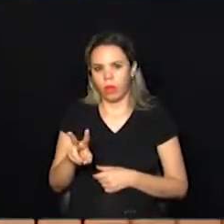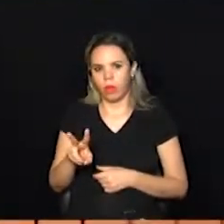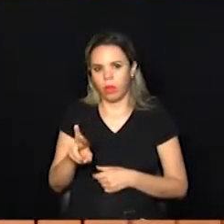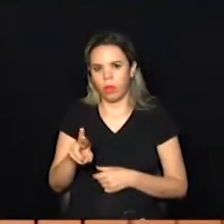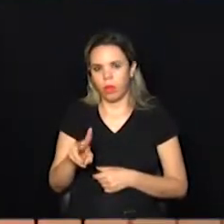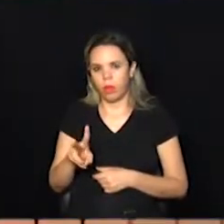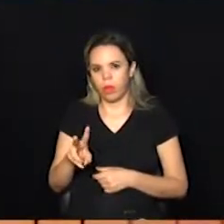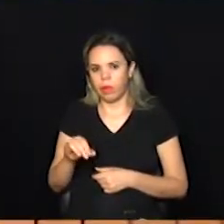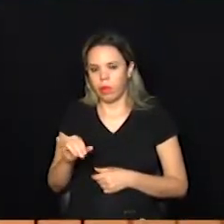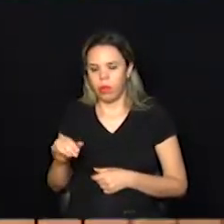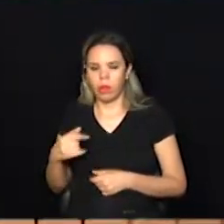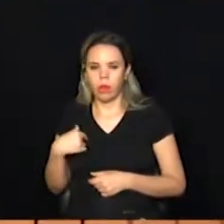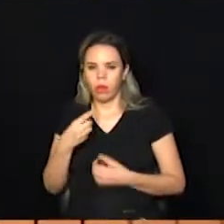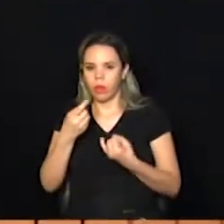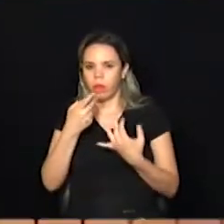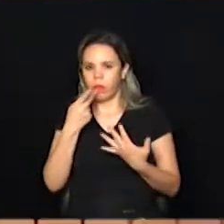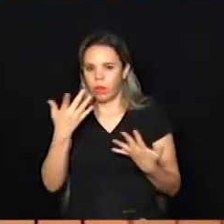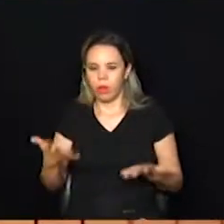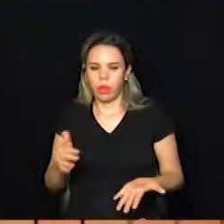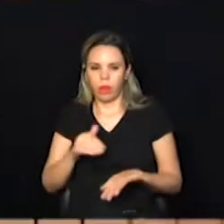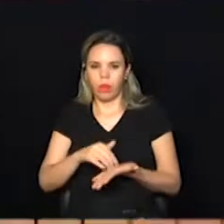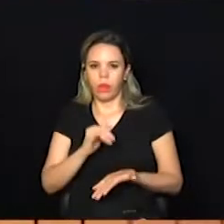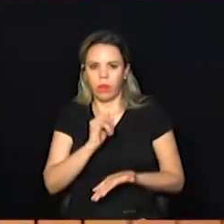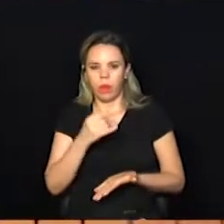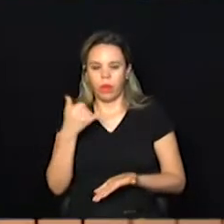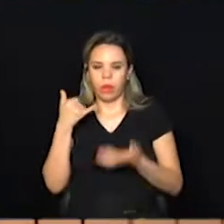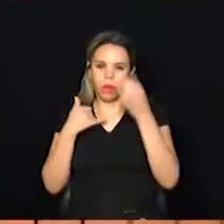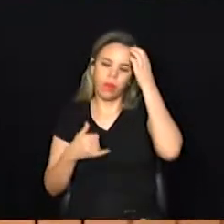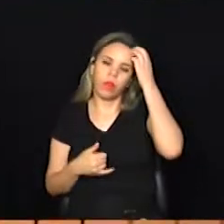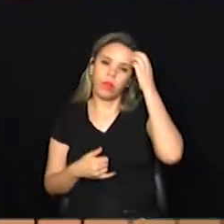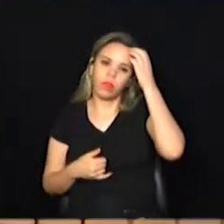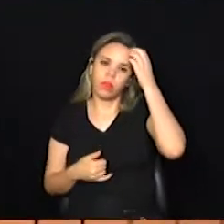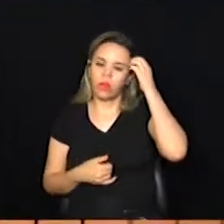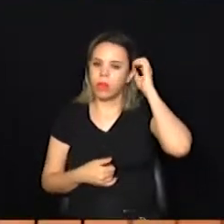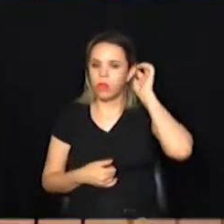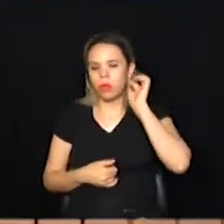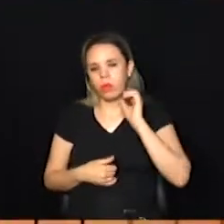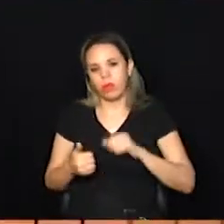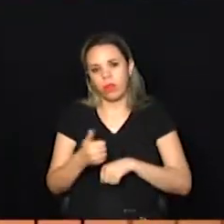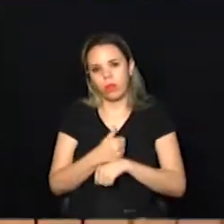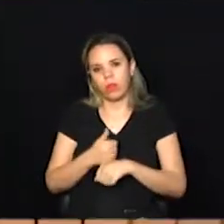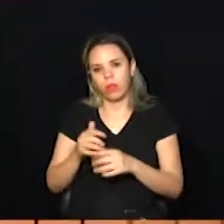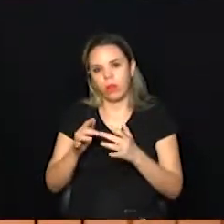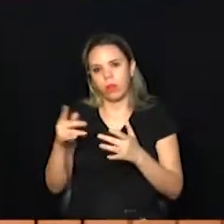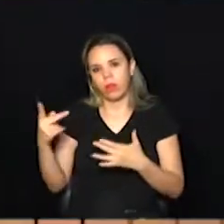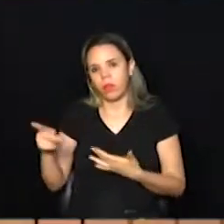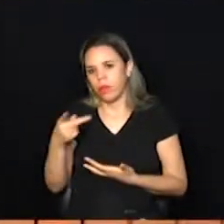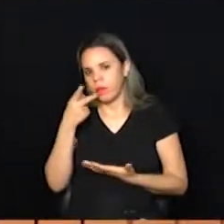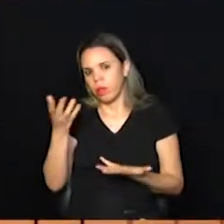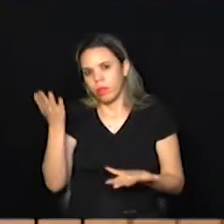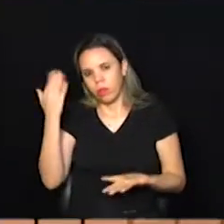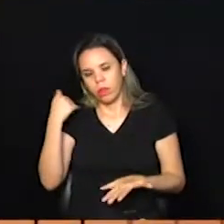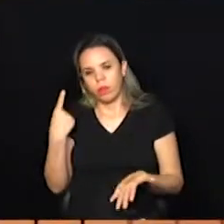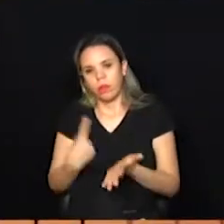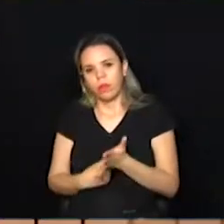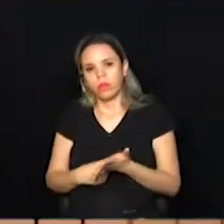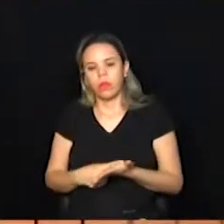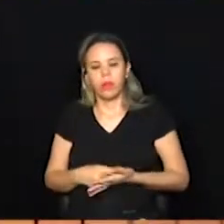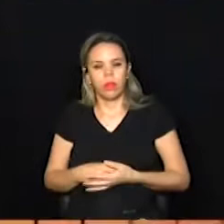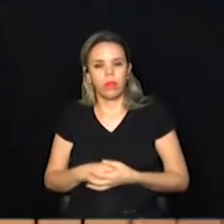até comentei com a secretária pelo telefone, a nossa equipe até entrou em contato também, nós queremos fazer um